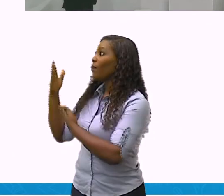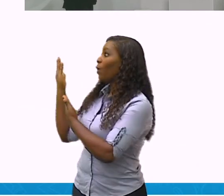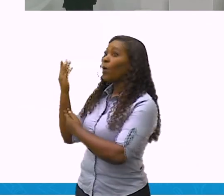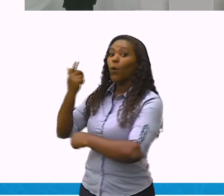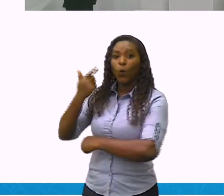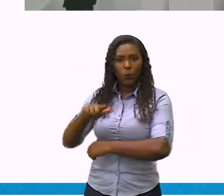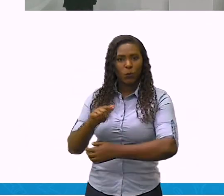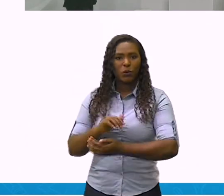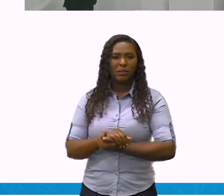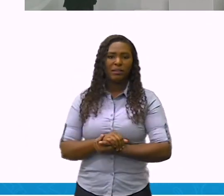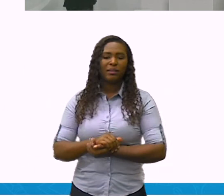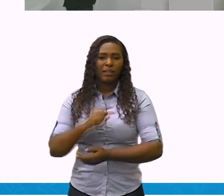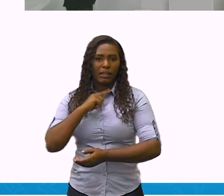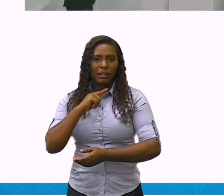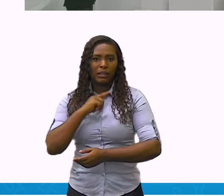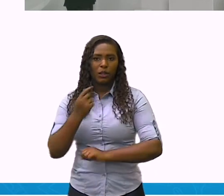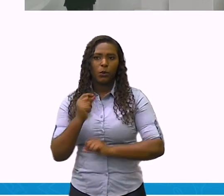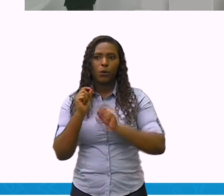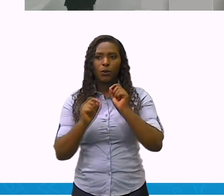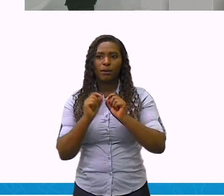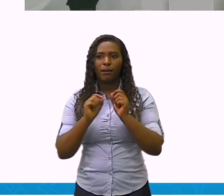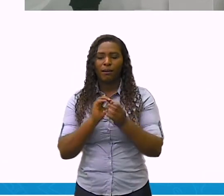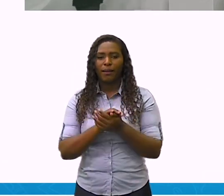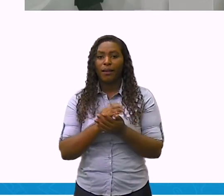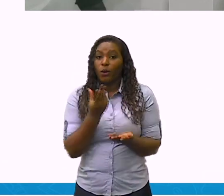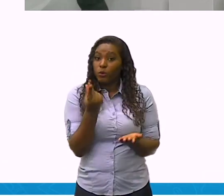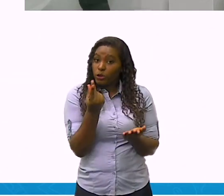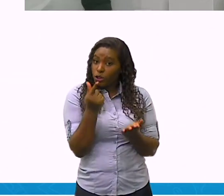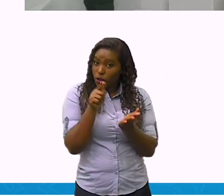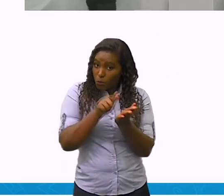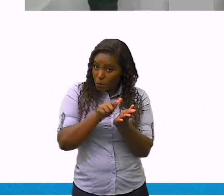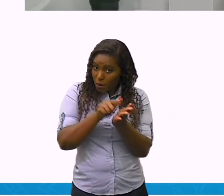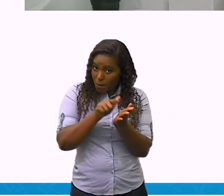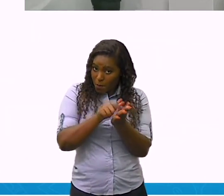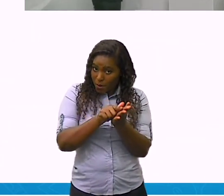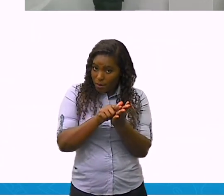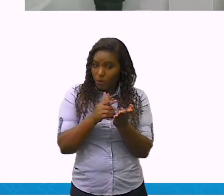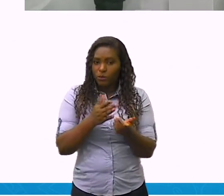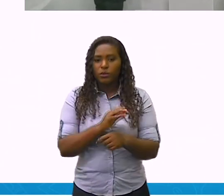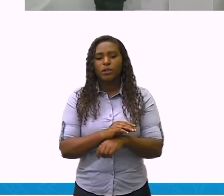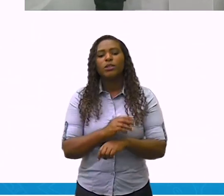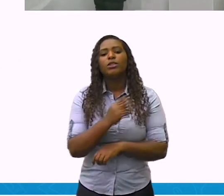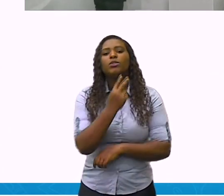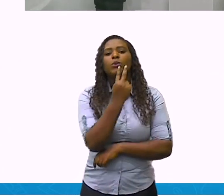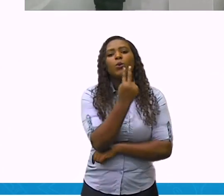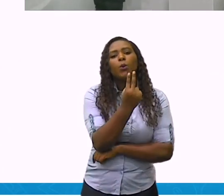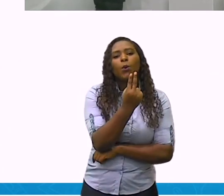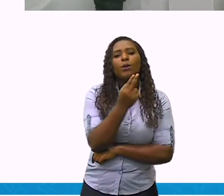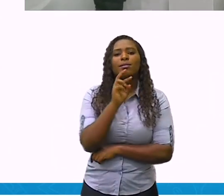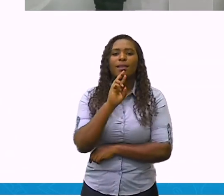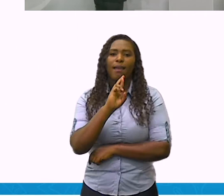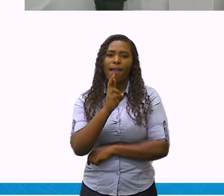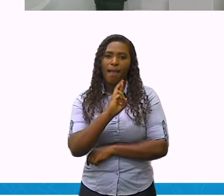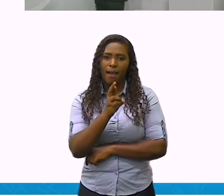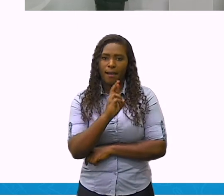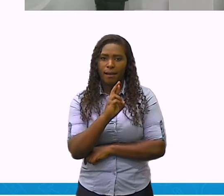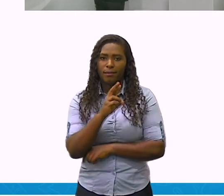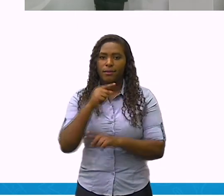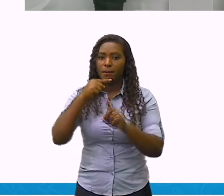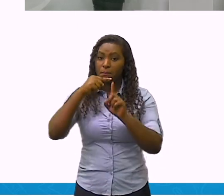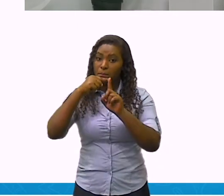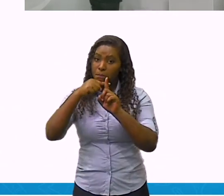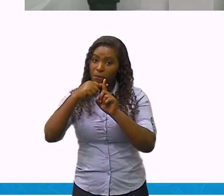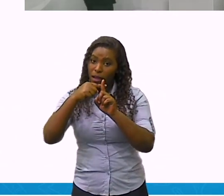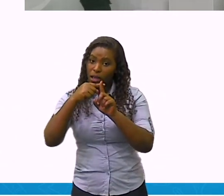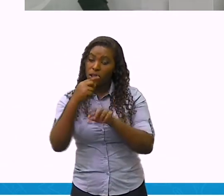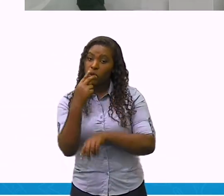eu tenho uma nota, uma cédula de R$ 2 mais uma